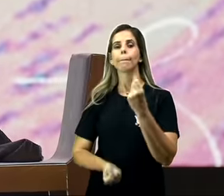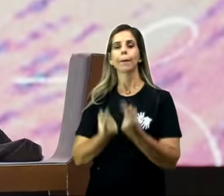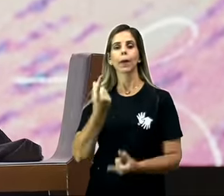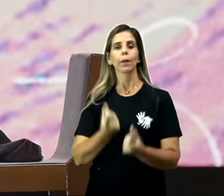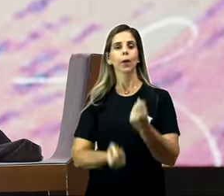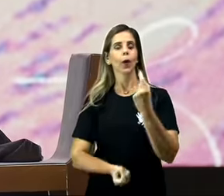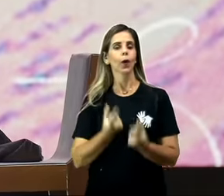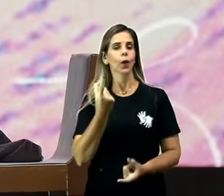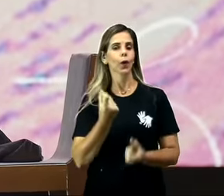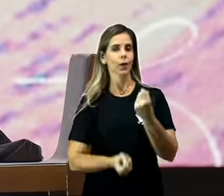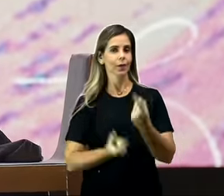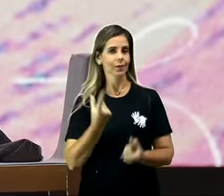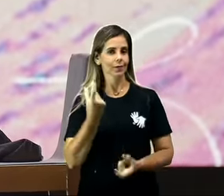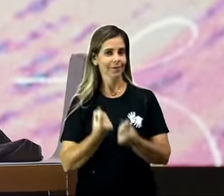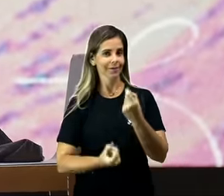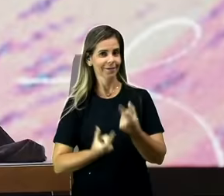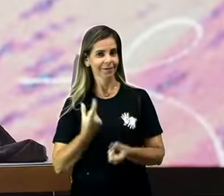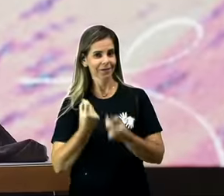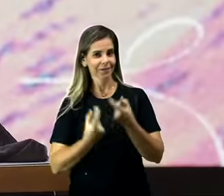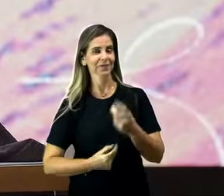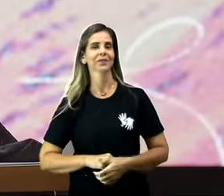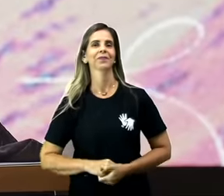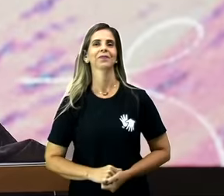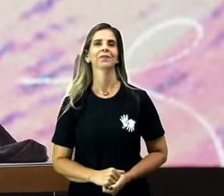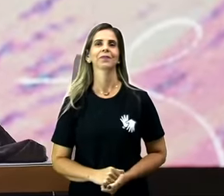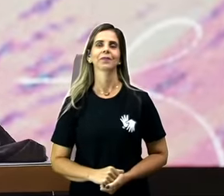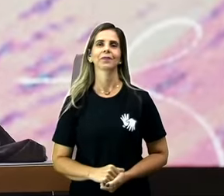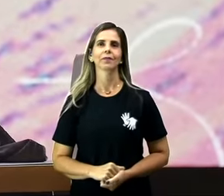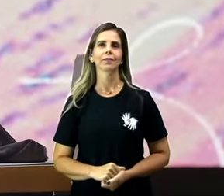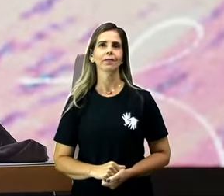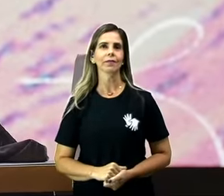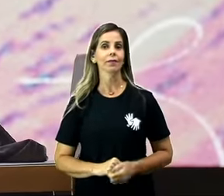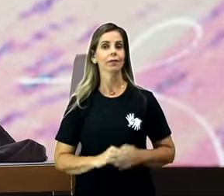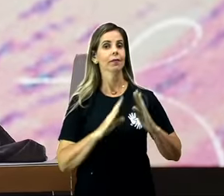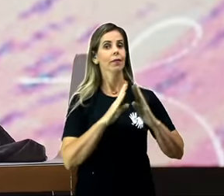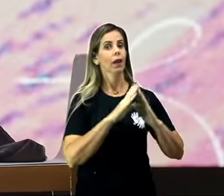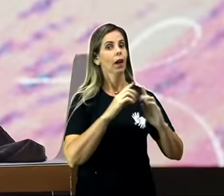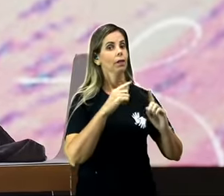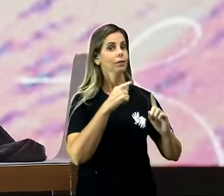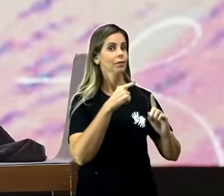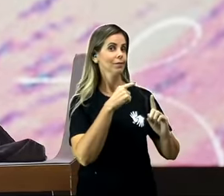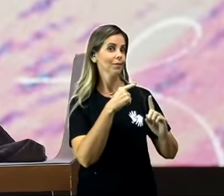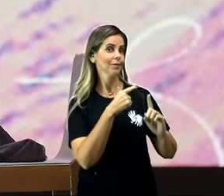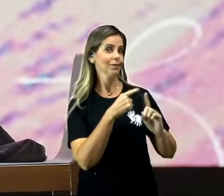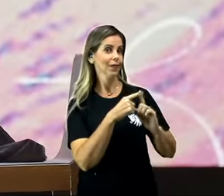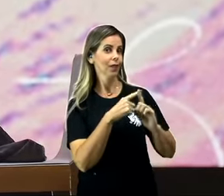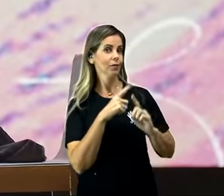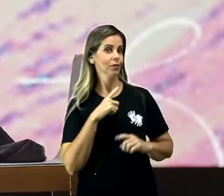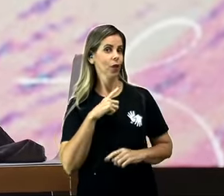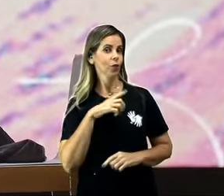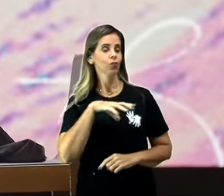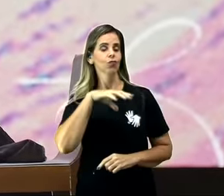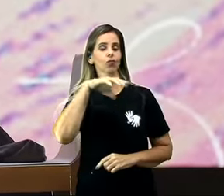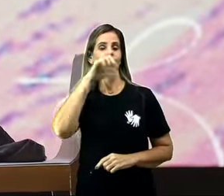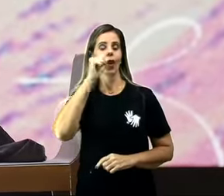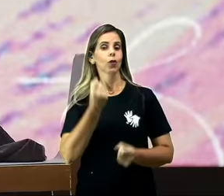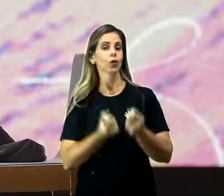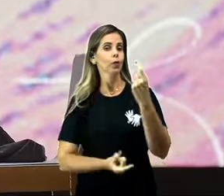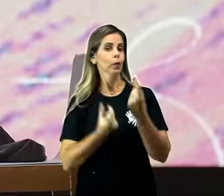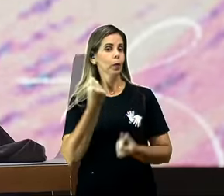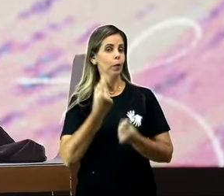Quem leu a matéria está ligado. A igreja do cheirinho da pipoca. Antigamente era a igreja da